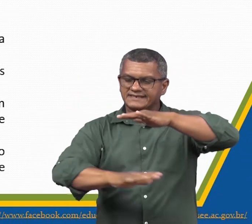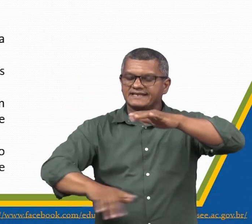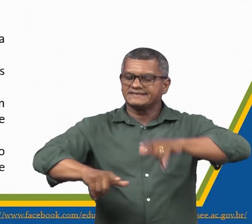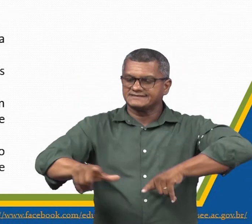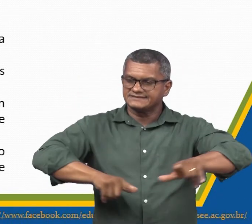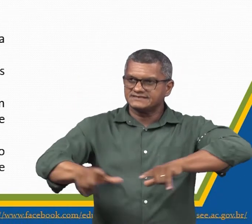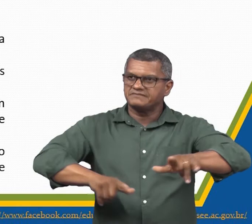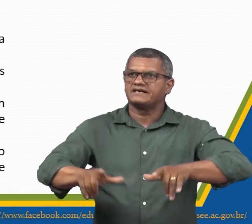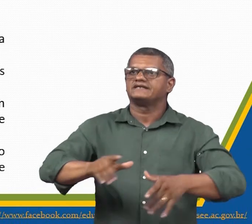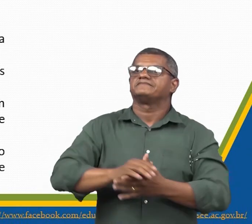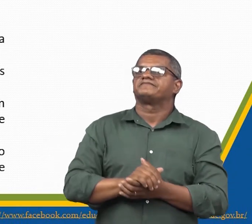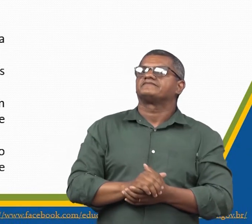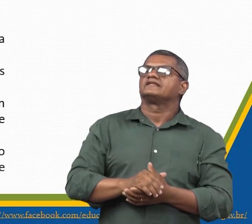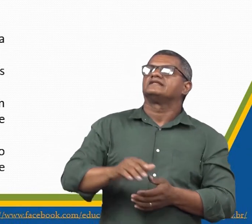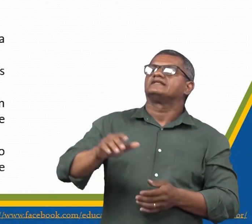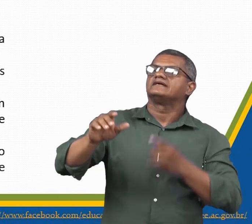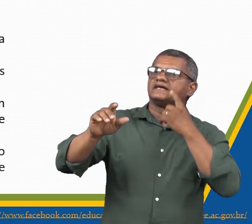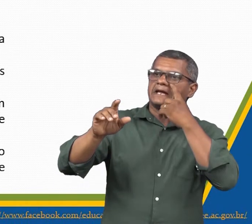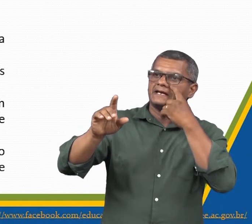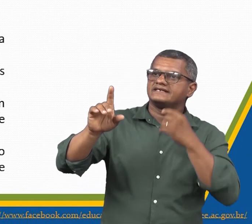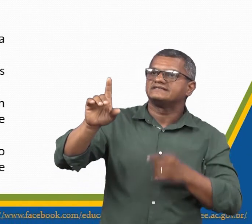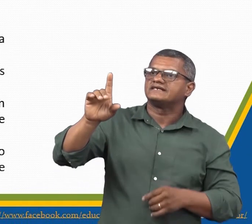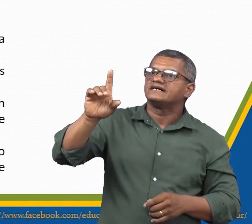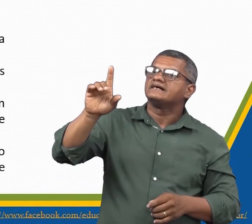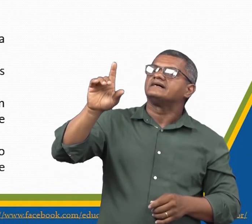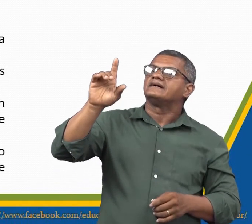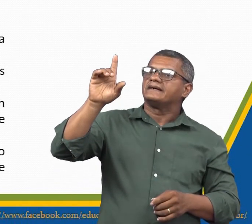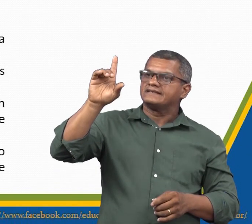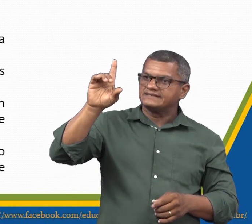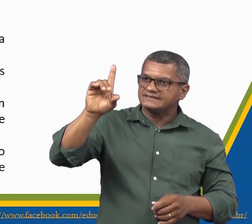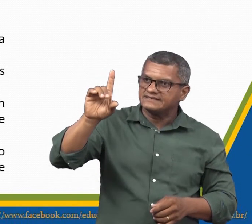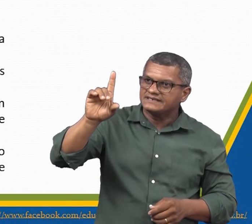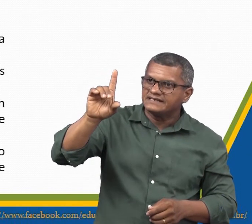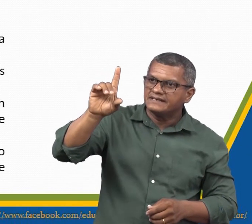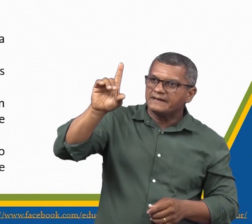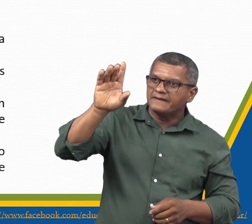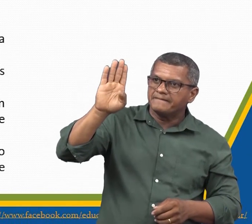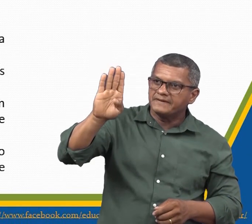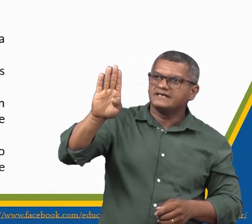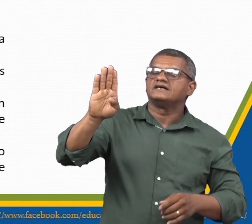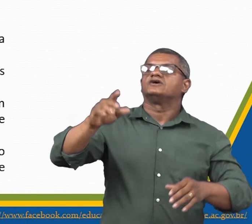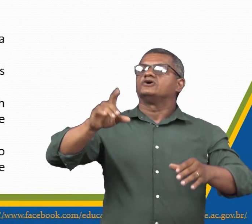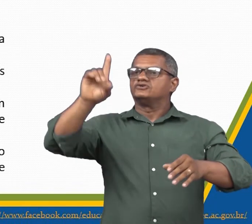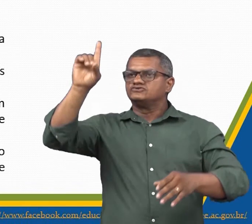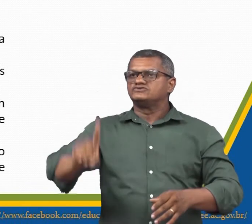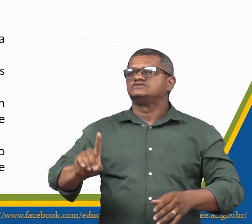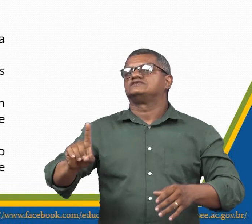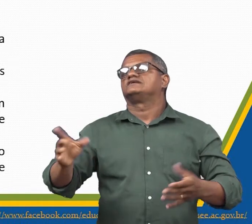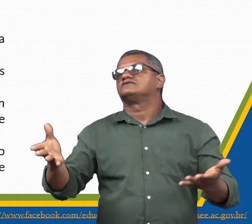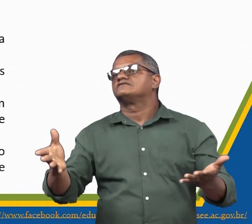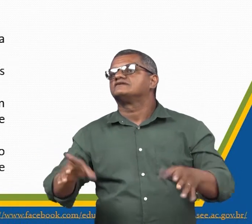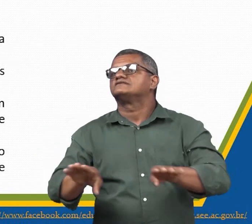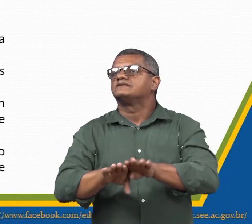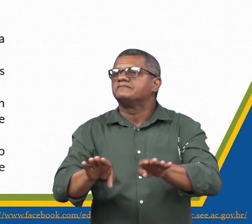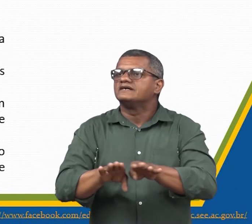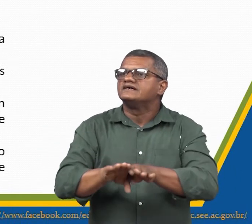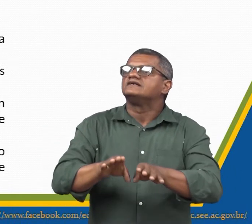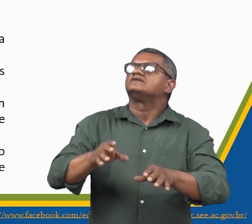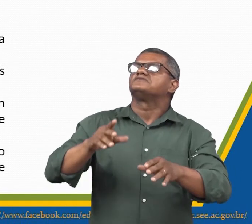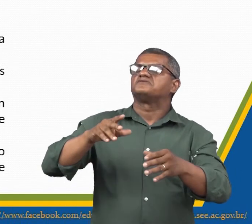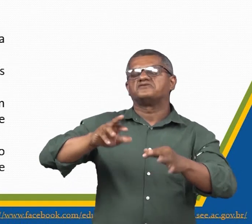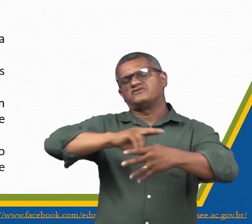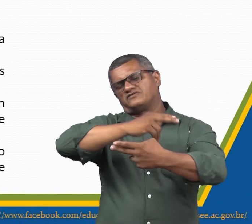exclusivamente por mulheres da classe trabalhadora. Letra D. O direito ao sufrágio foi uma reivindicação presente